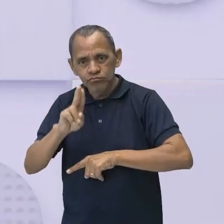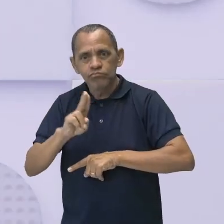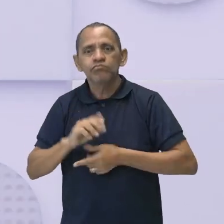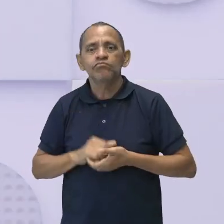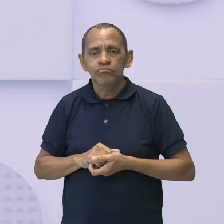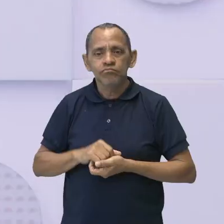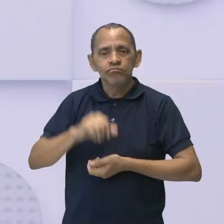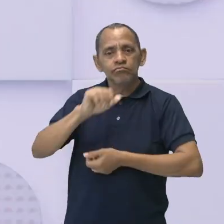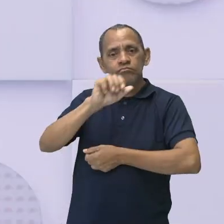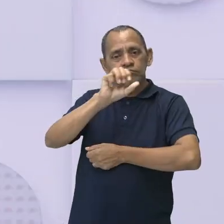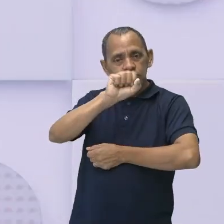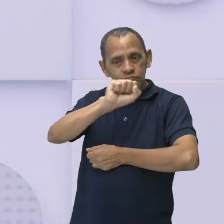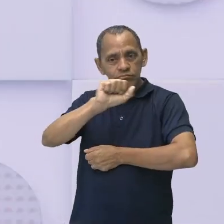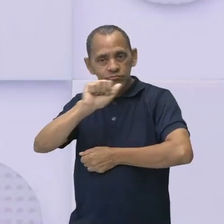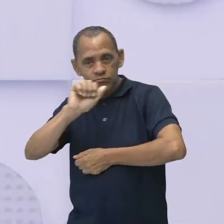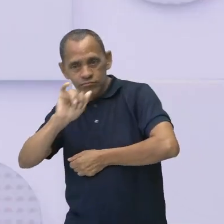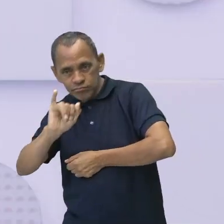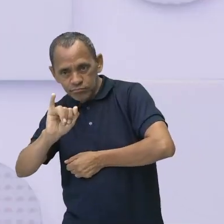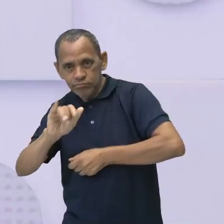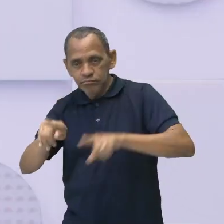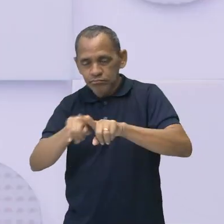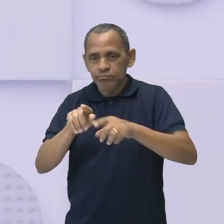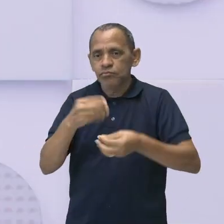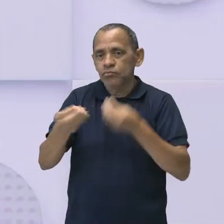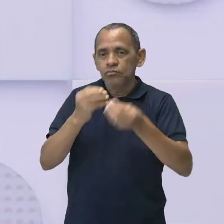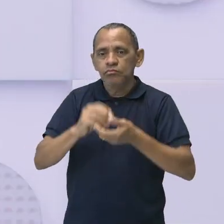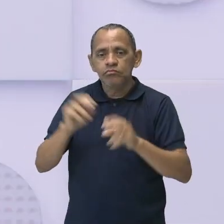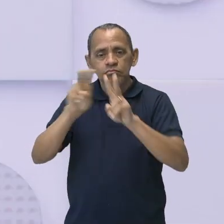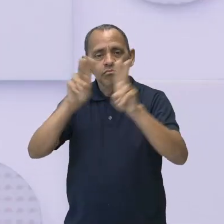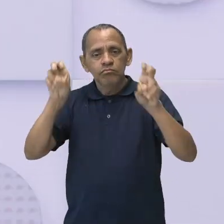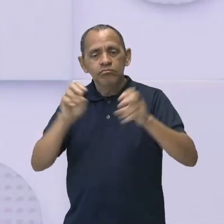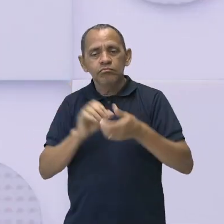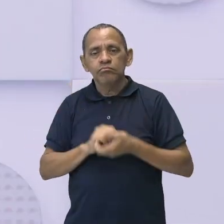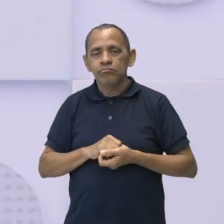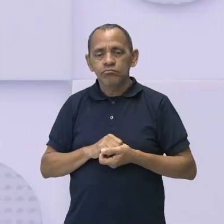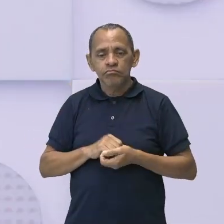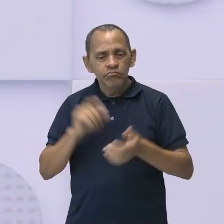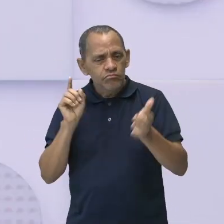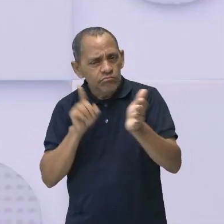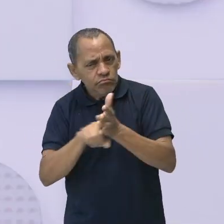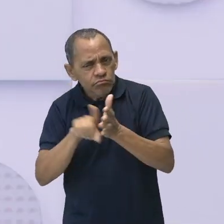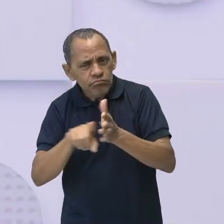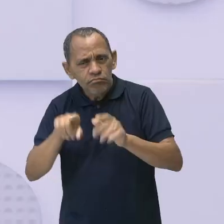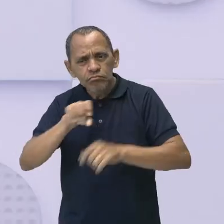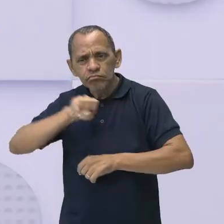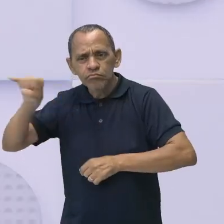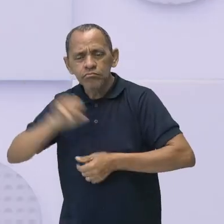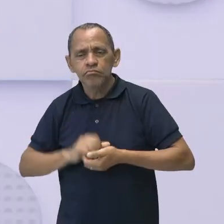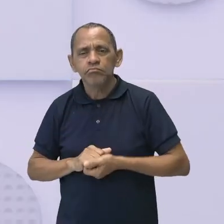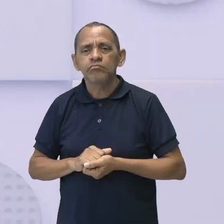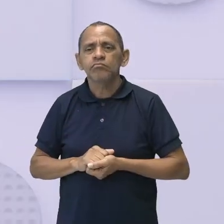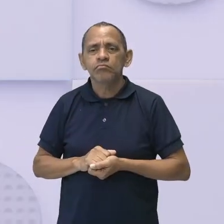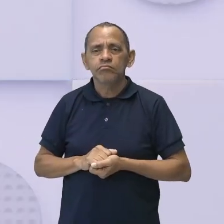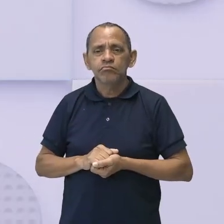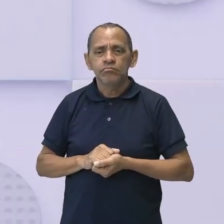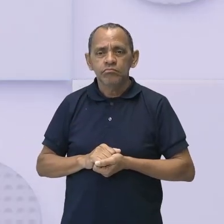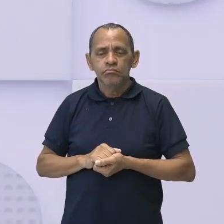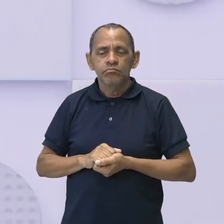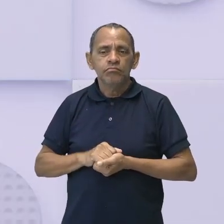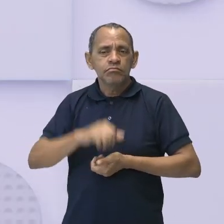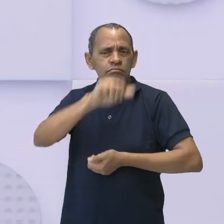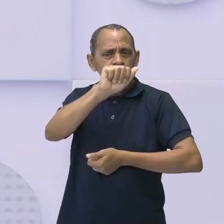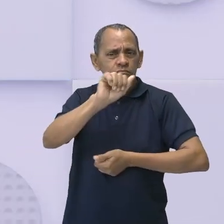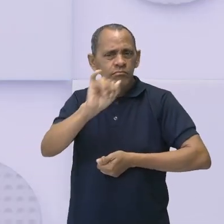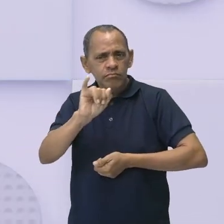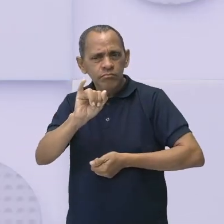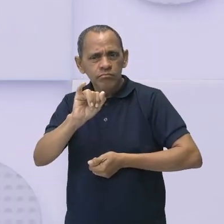é a transparência dos algoritmos e o impacto dessa relação, na relação médico-paciente?